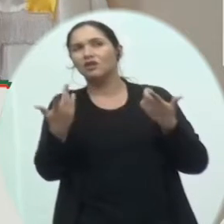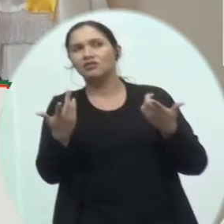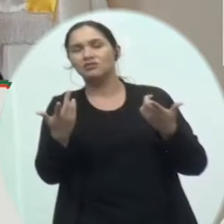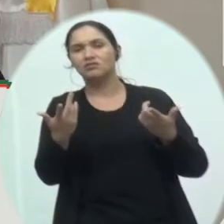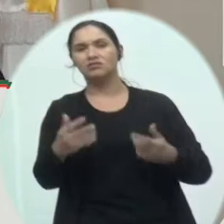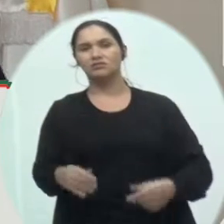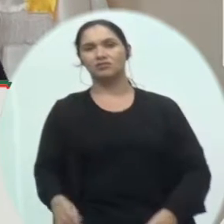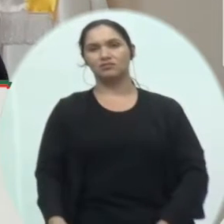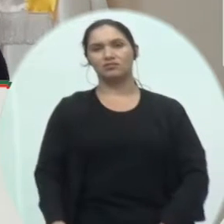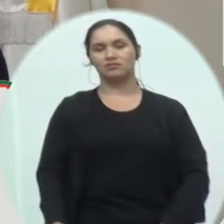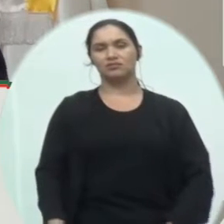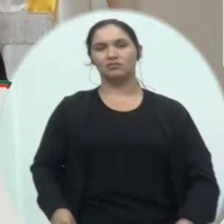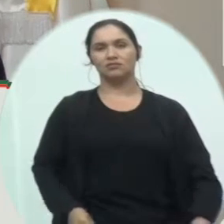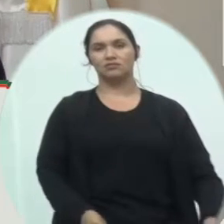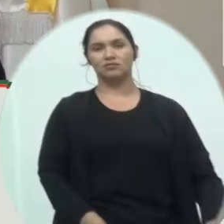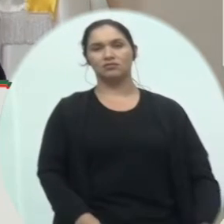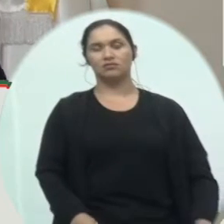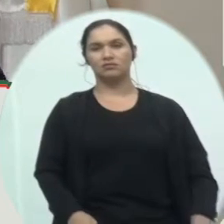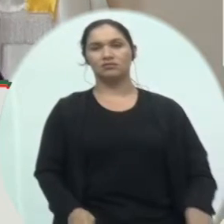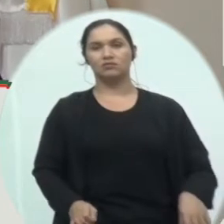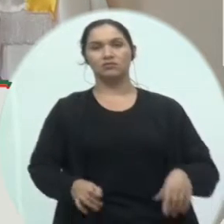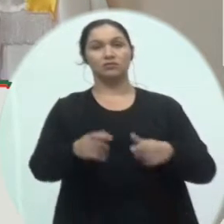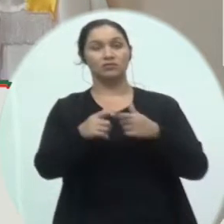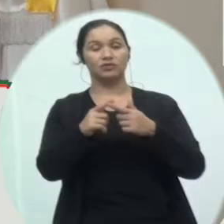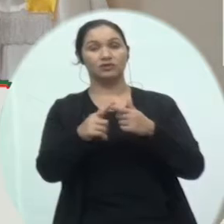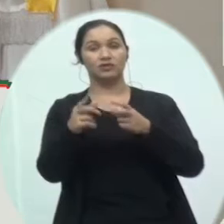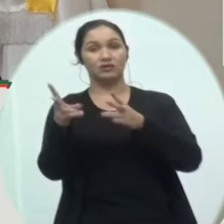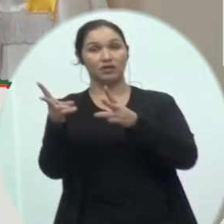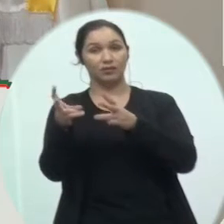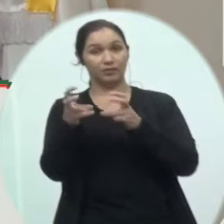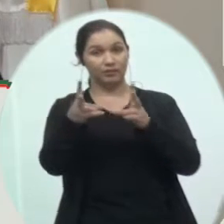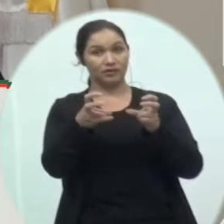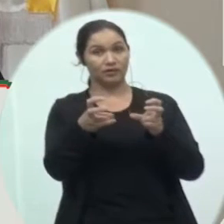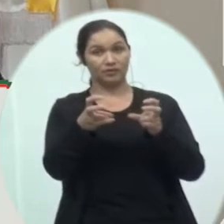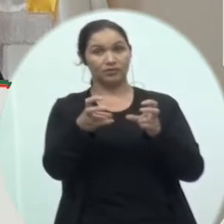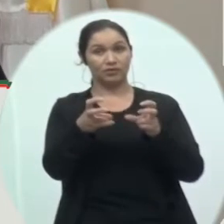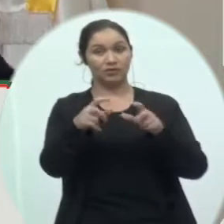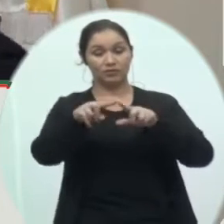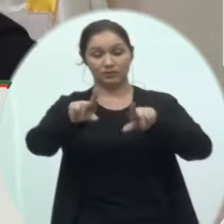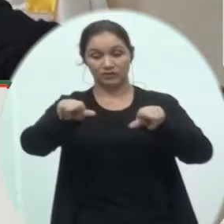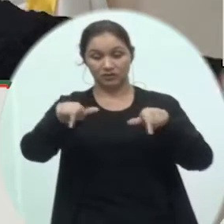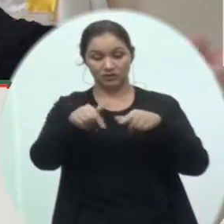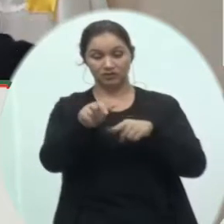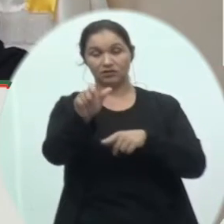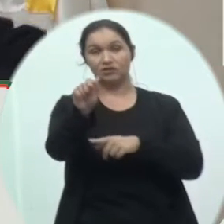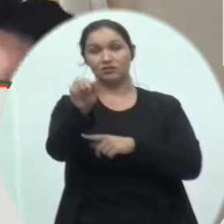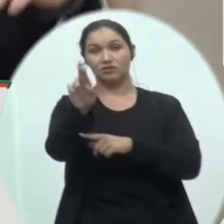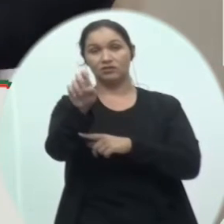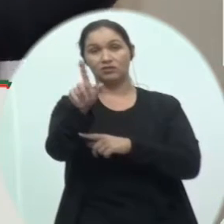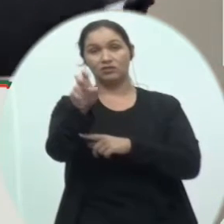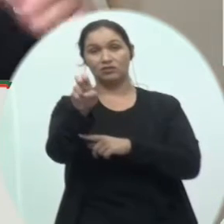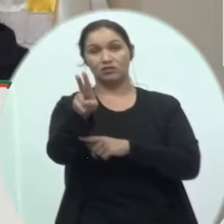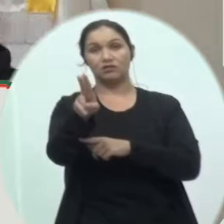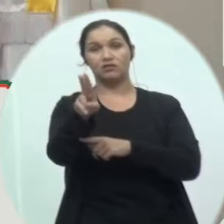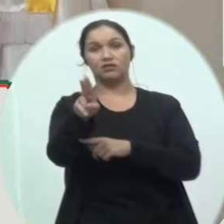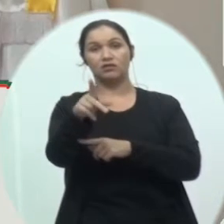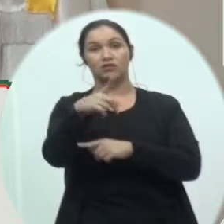chega lá, a gente veja na sala do Arleu que eles estão com aqueles carrinhos de supermercado, cheio de... respondendo